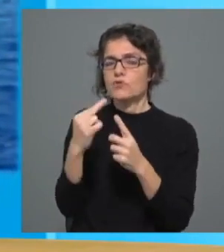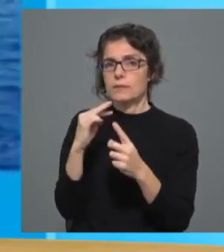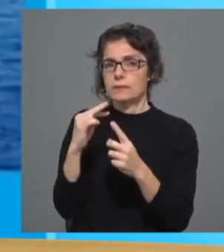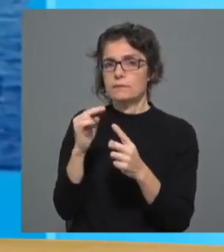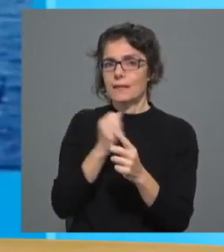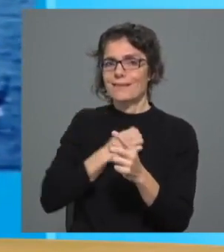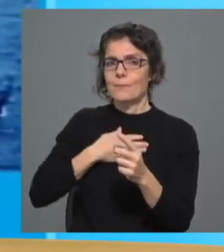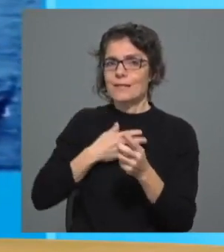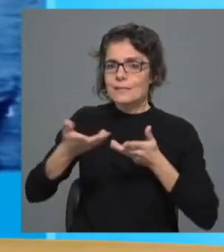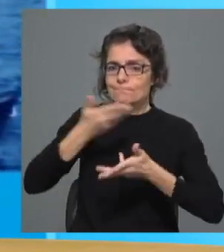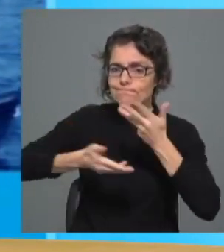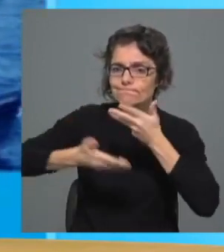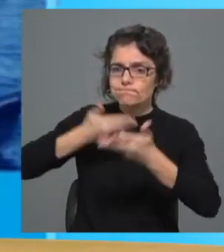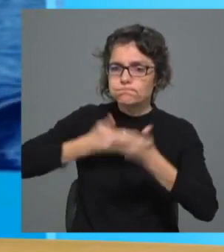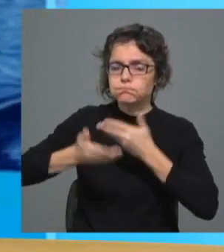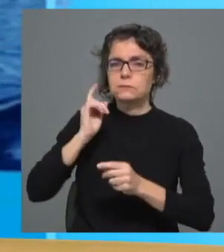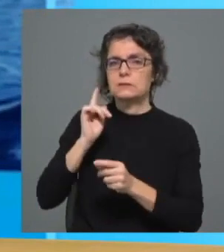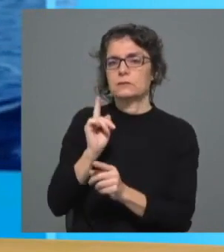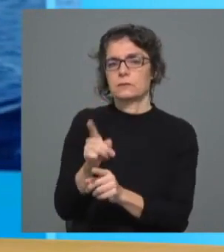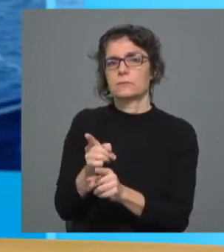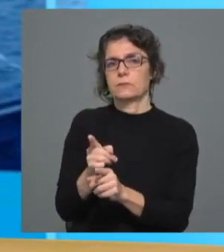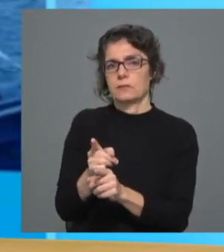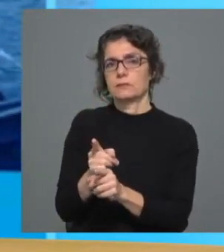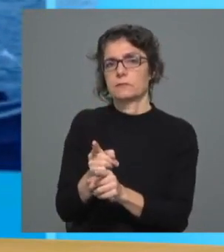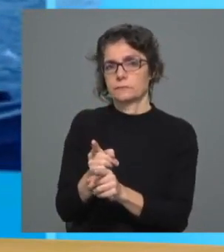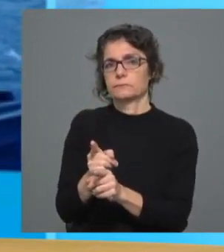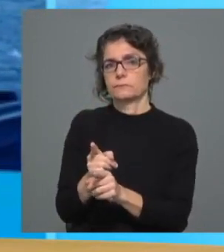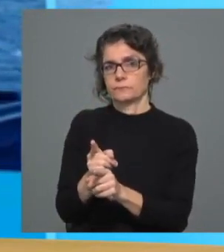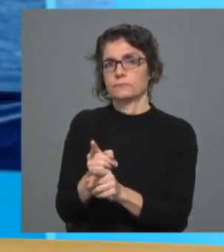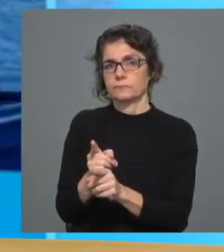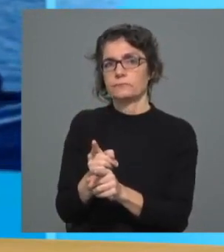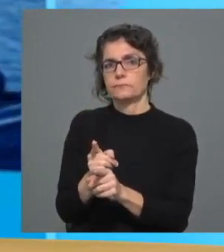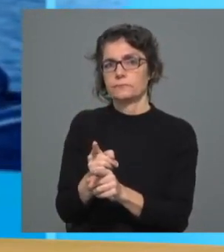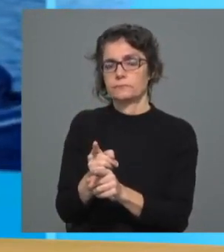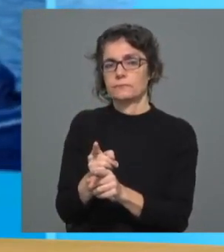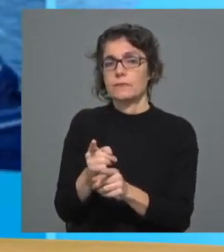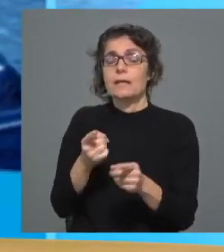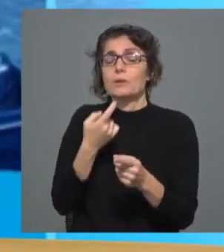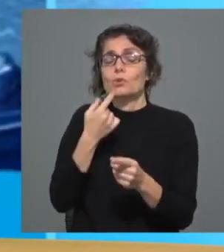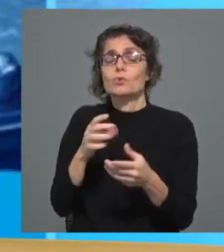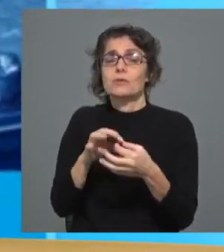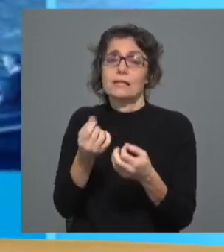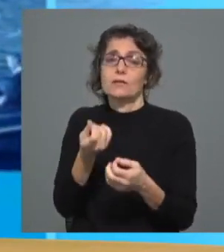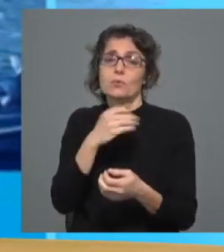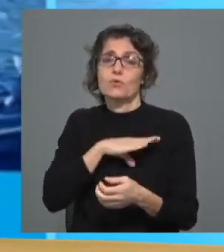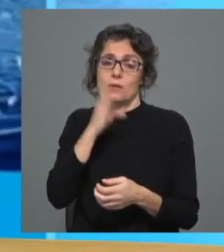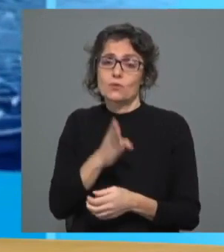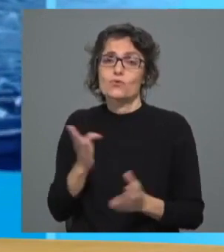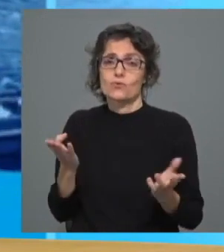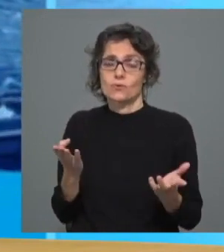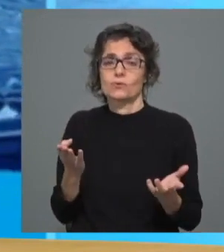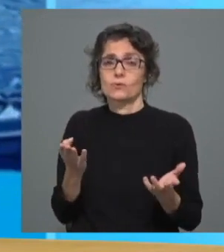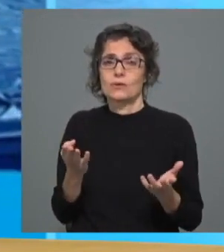de que depende também este salário. Esta ideia de que a